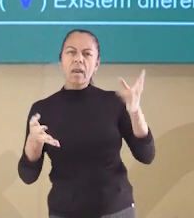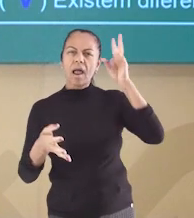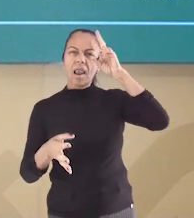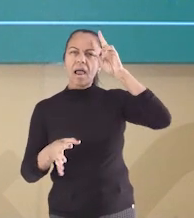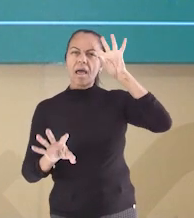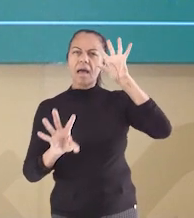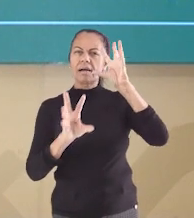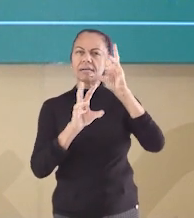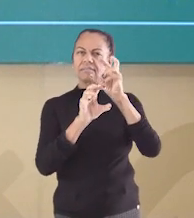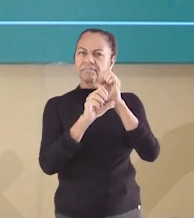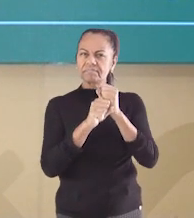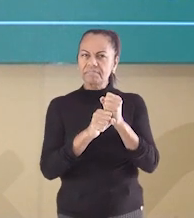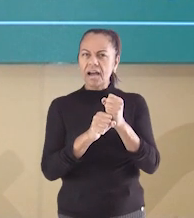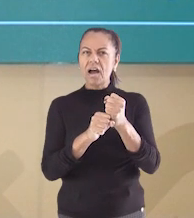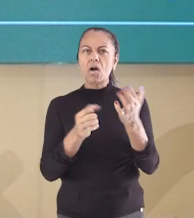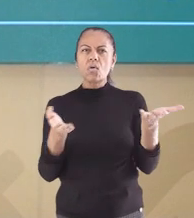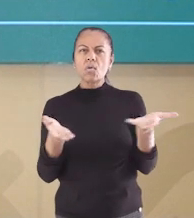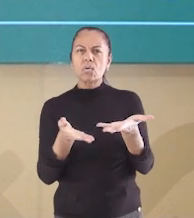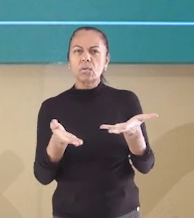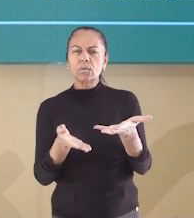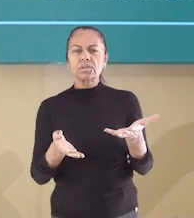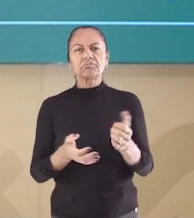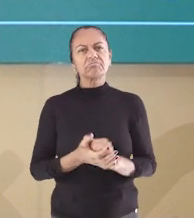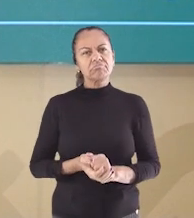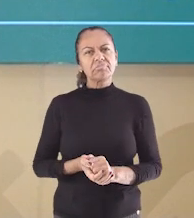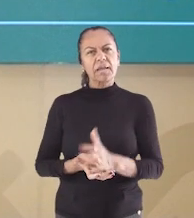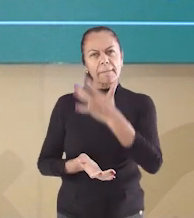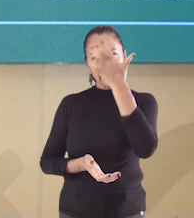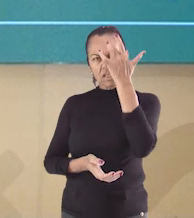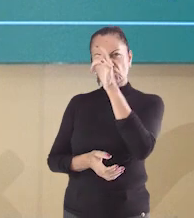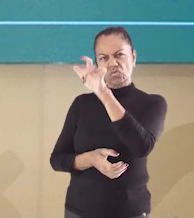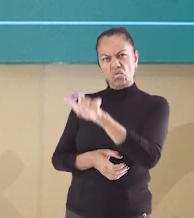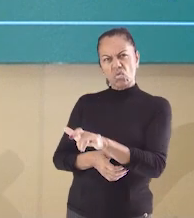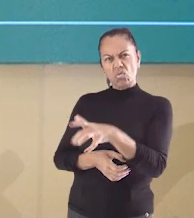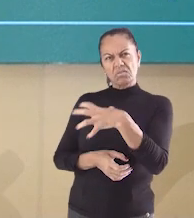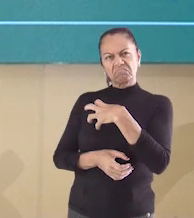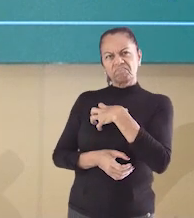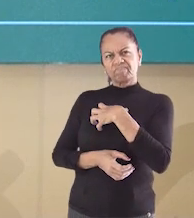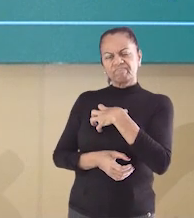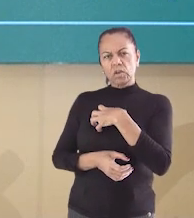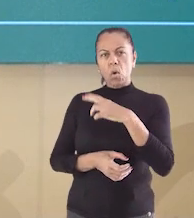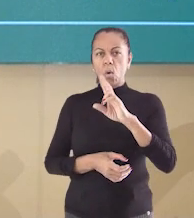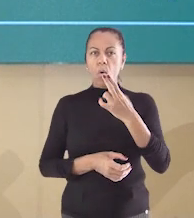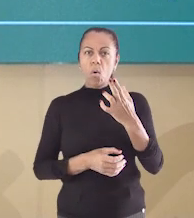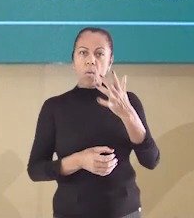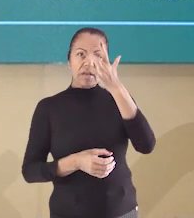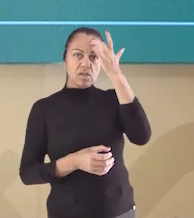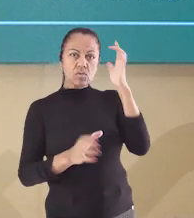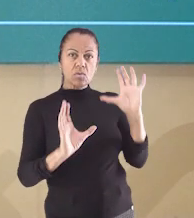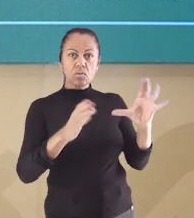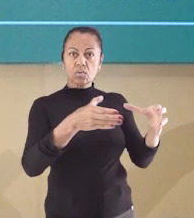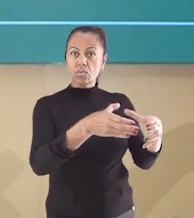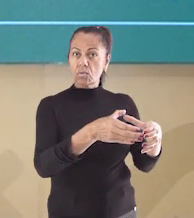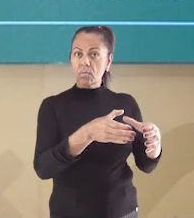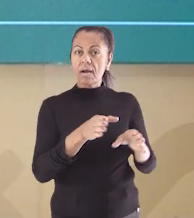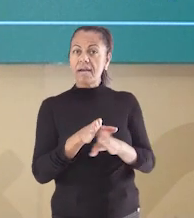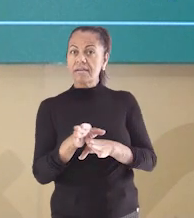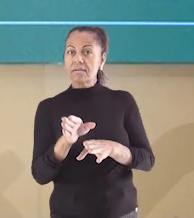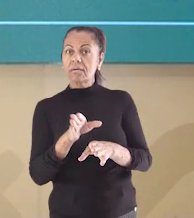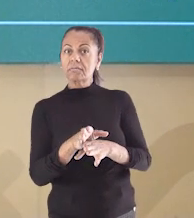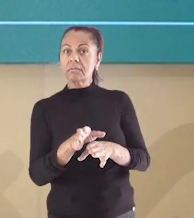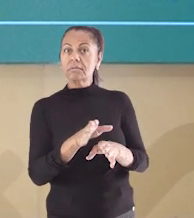Vamos relembrar o que aprendemos nessa aula? O modo de vida de uma pessoa ou de um grupo religioso é orientado